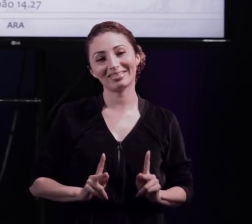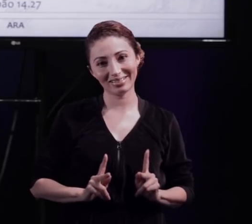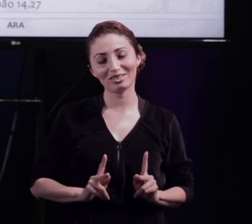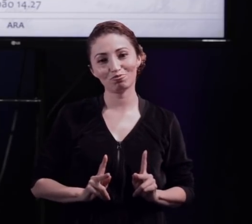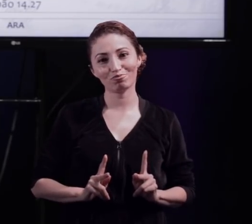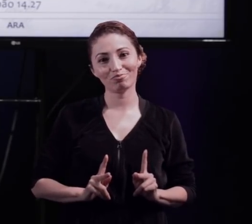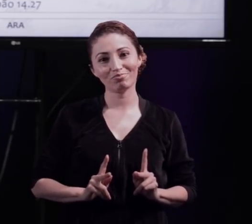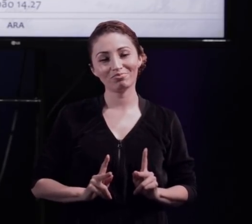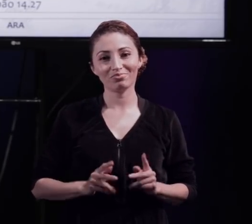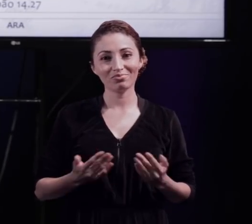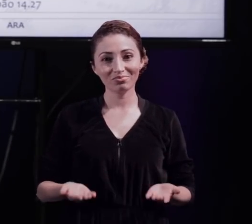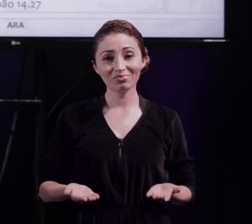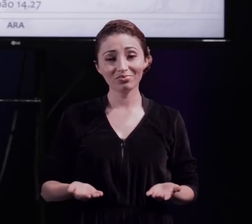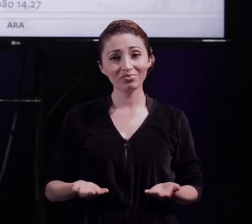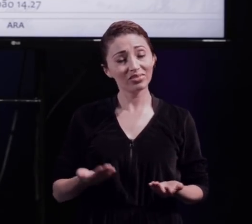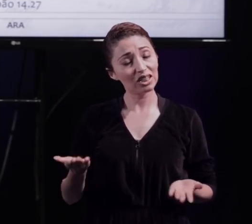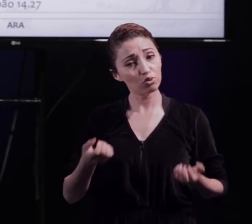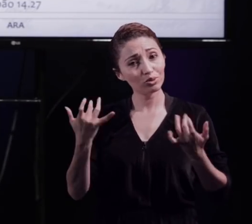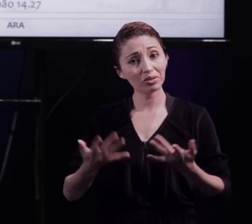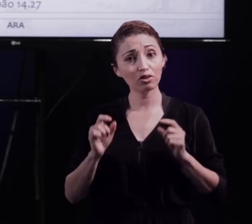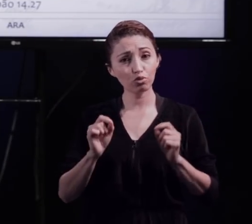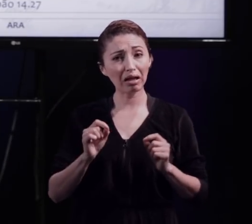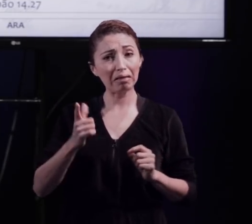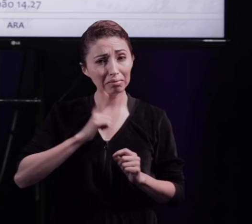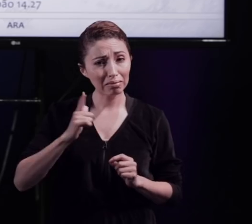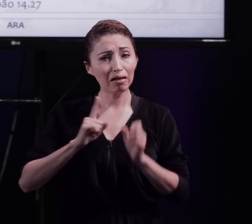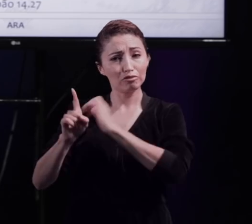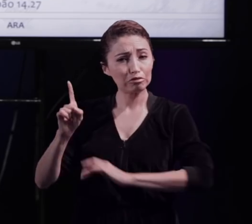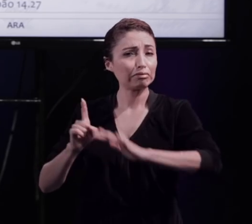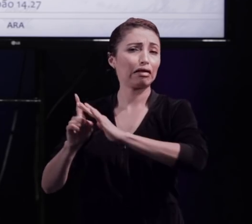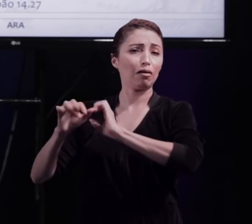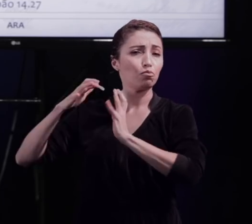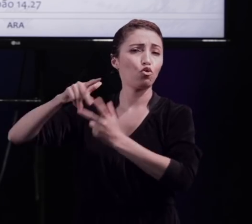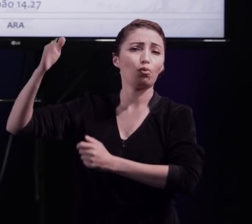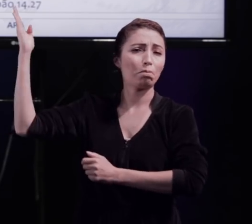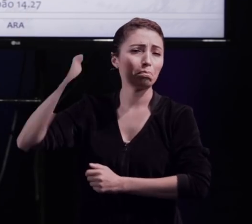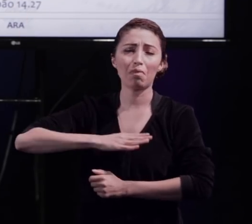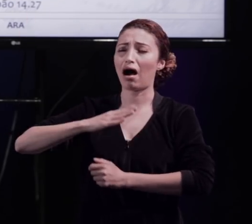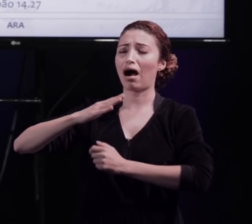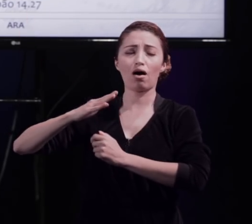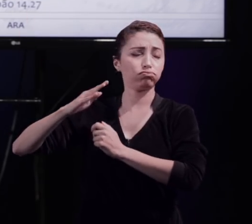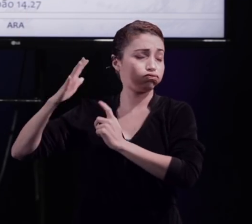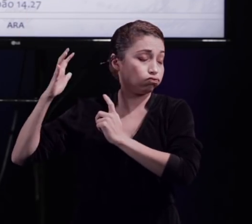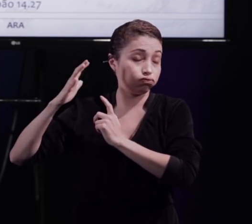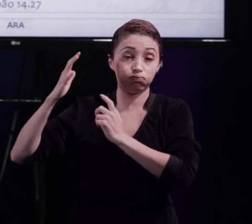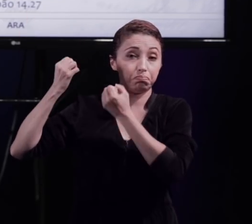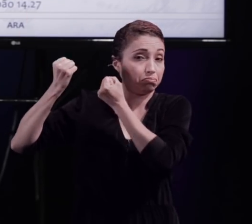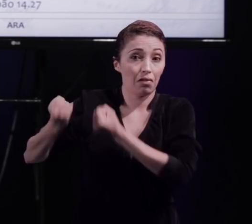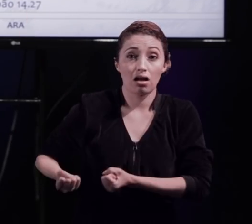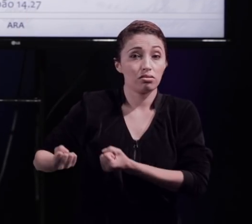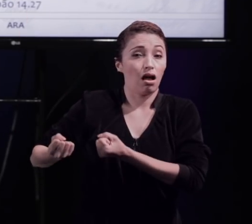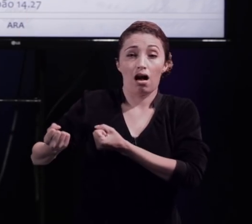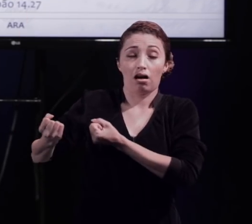estou afirmando aqui hoje é, mesmo vivendo num mundo conturbado, perverso,